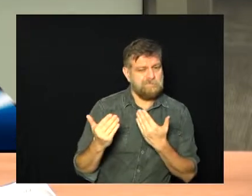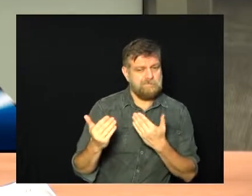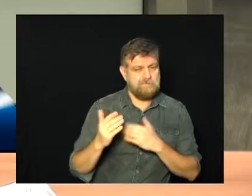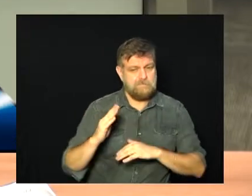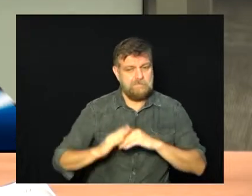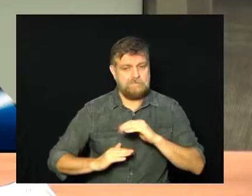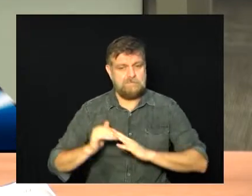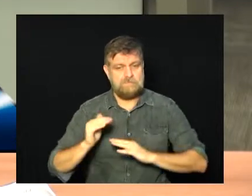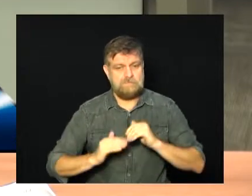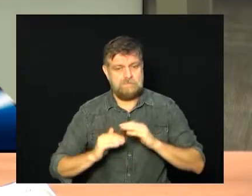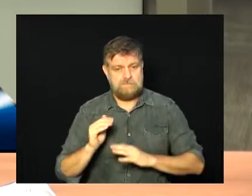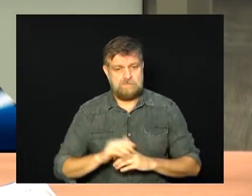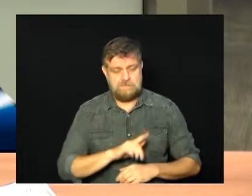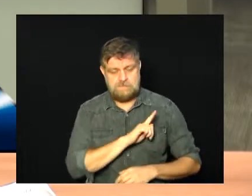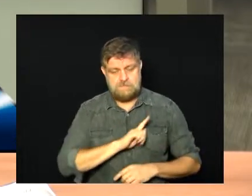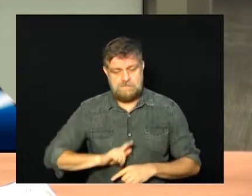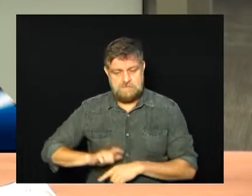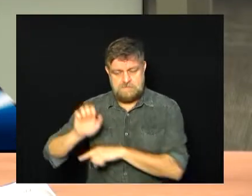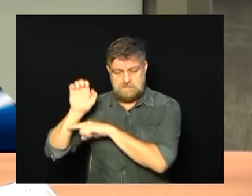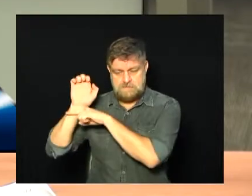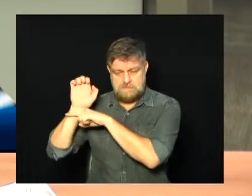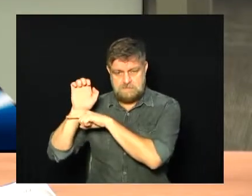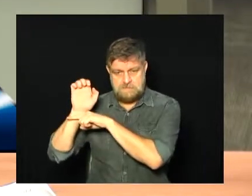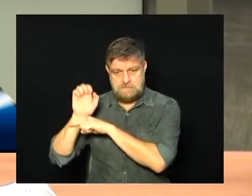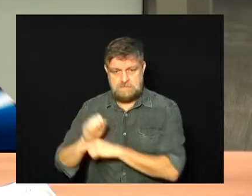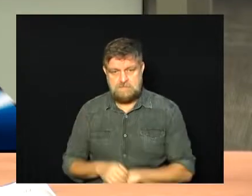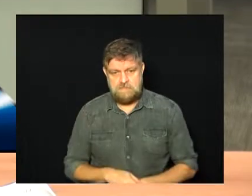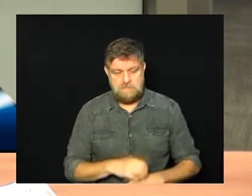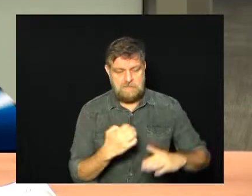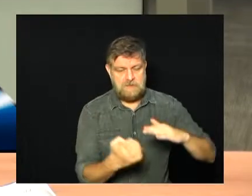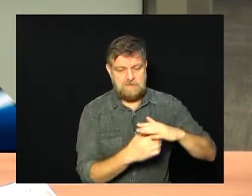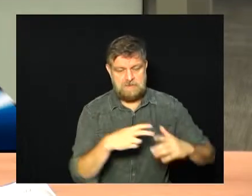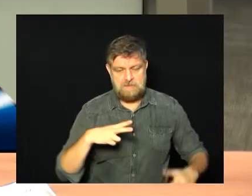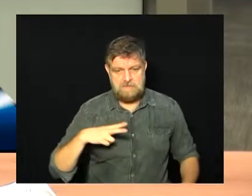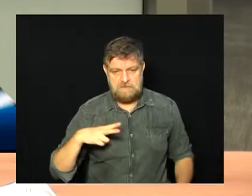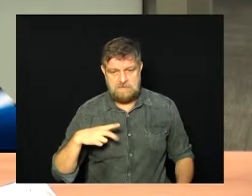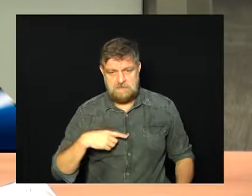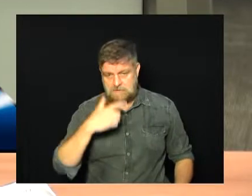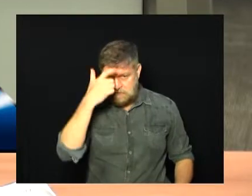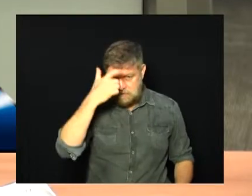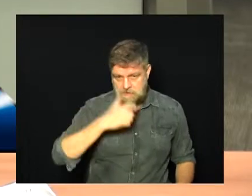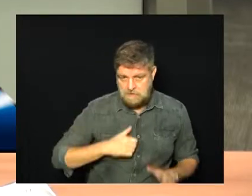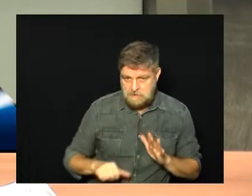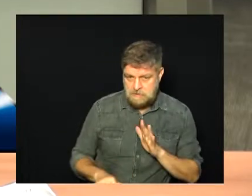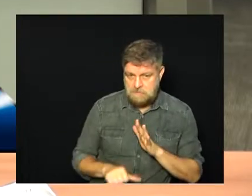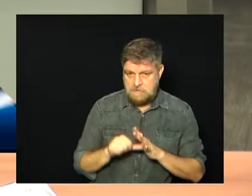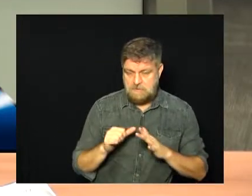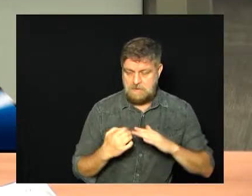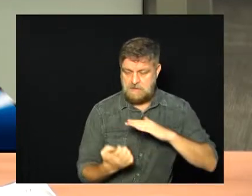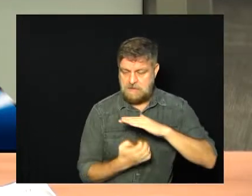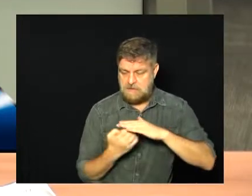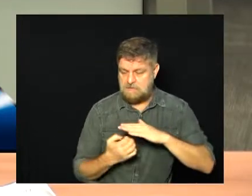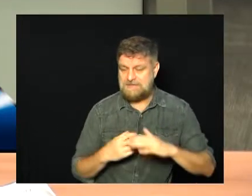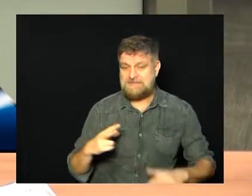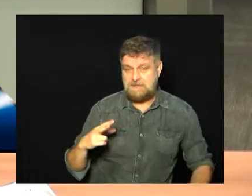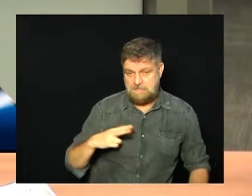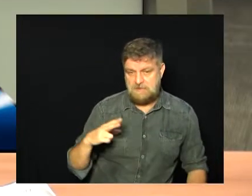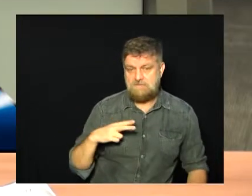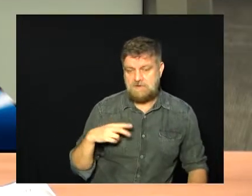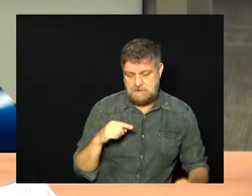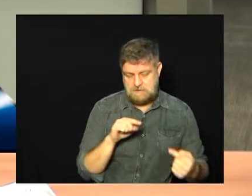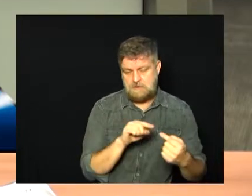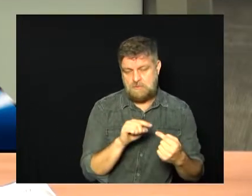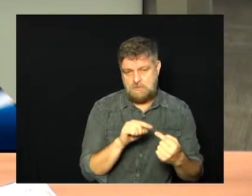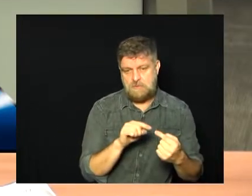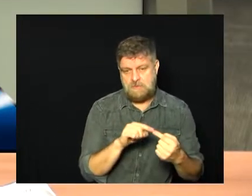Estado diante da iniciativa privada. Então, eu sou sempre um defensor, em primeiro momento, da iniciativa privada, para a